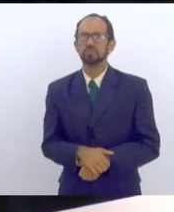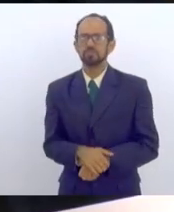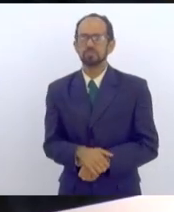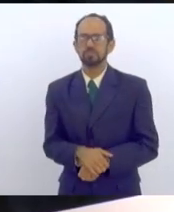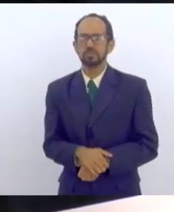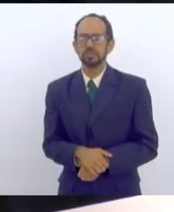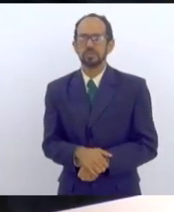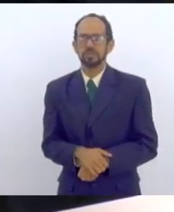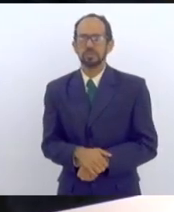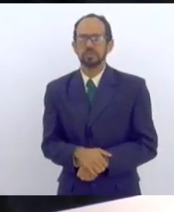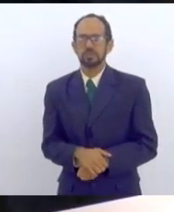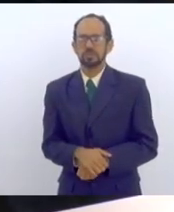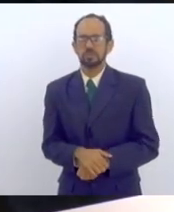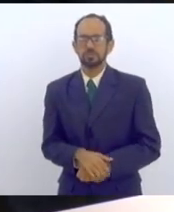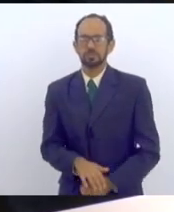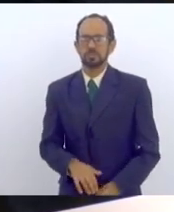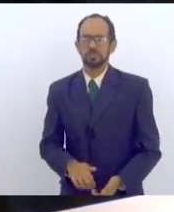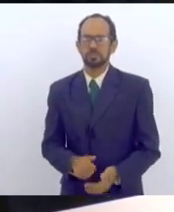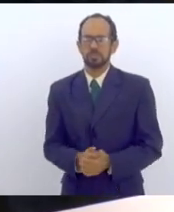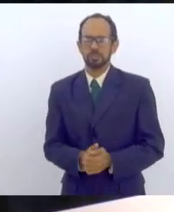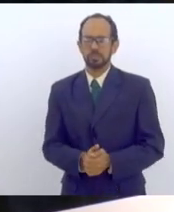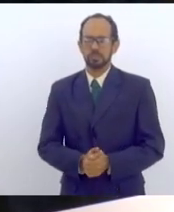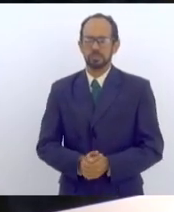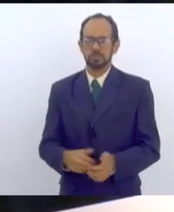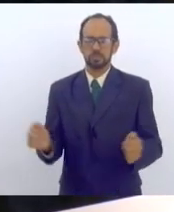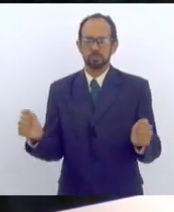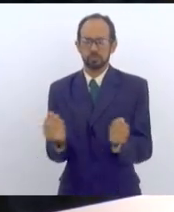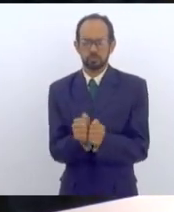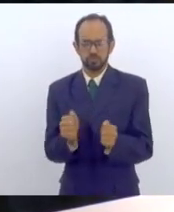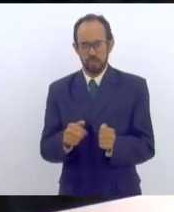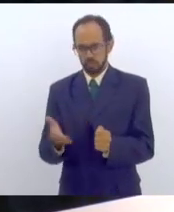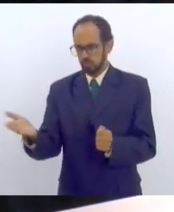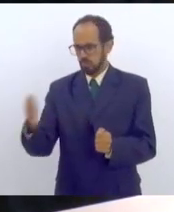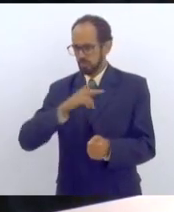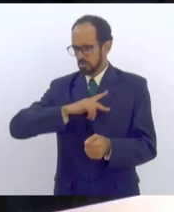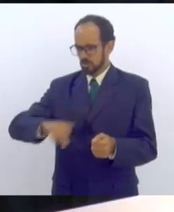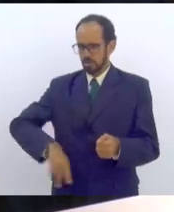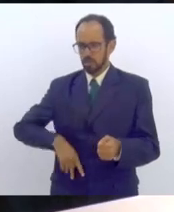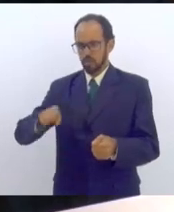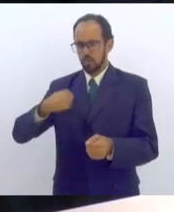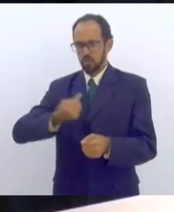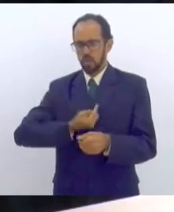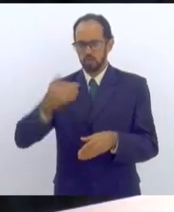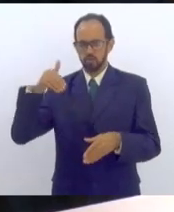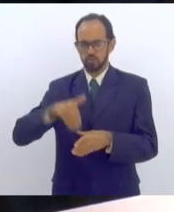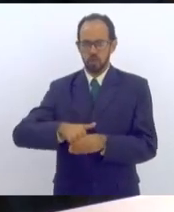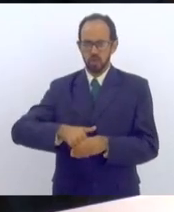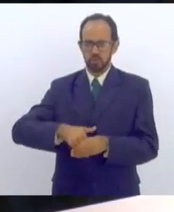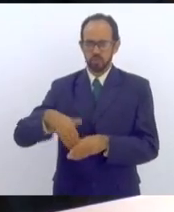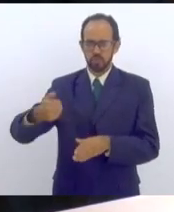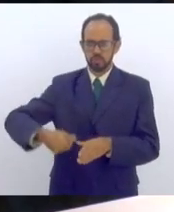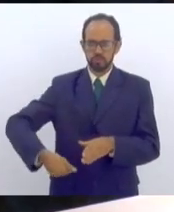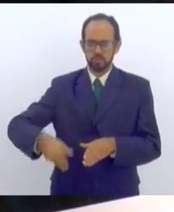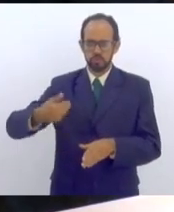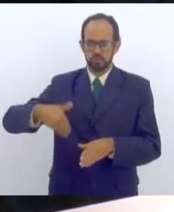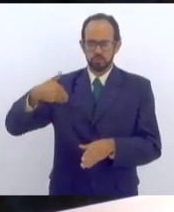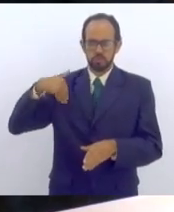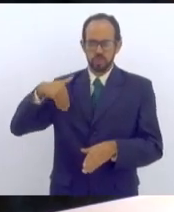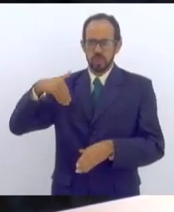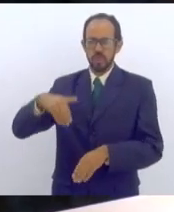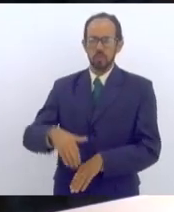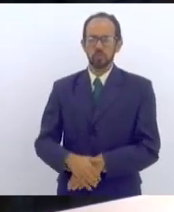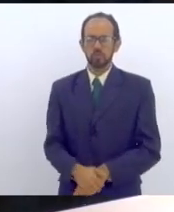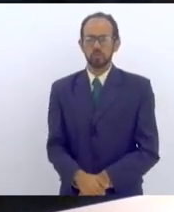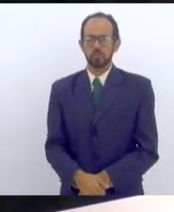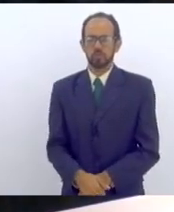está na presidência com o nosso voto desde o início, a nossa fidelidade ao